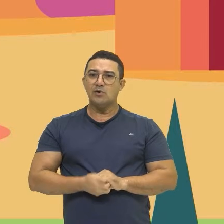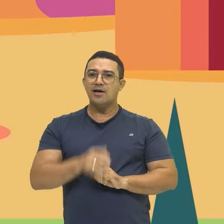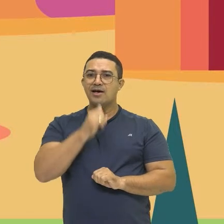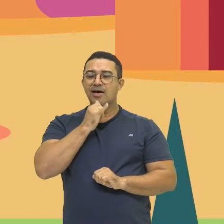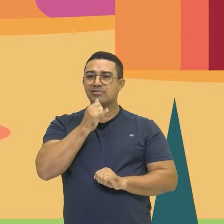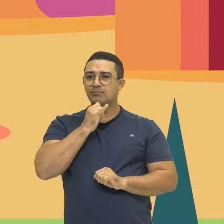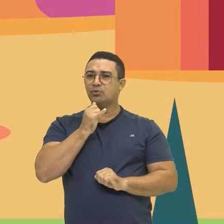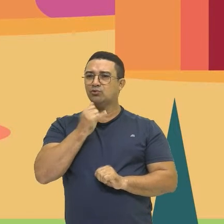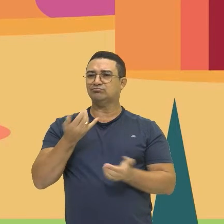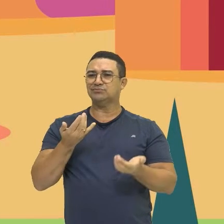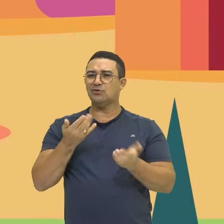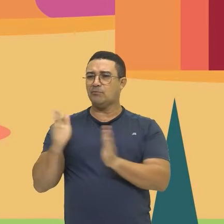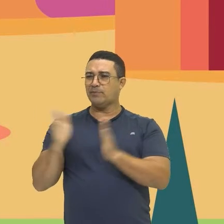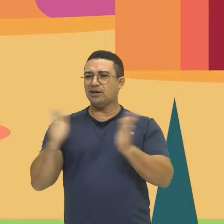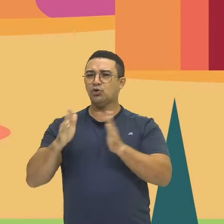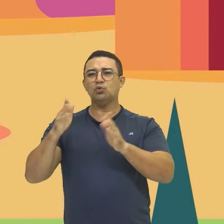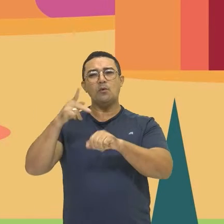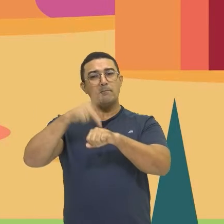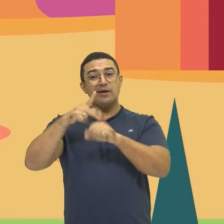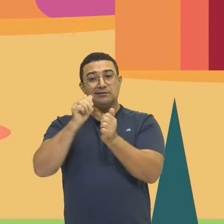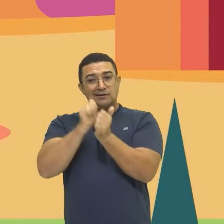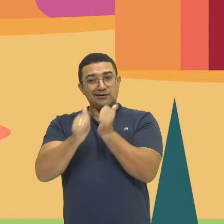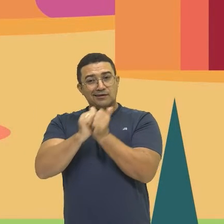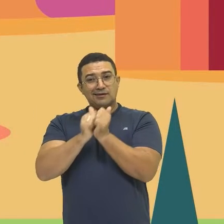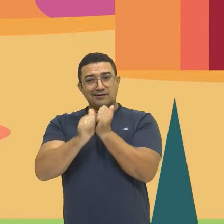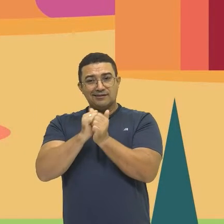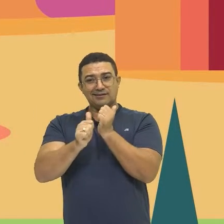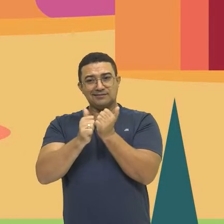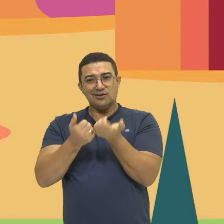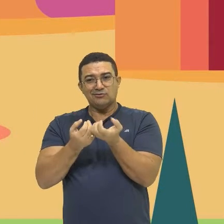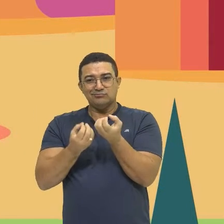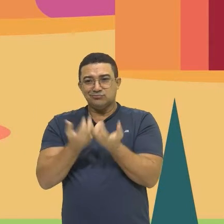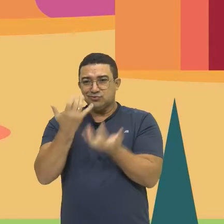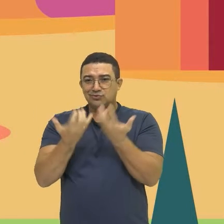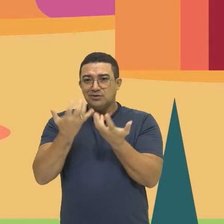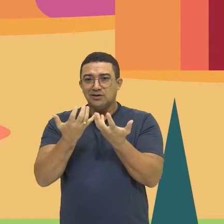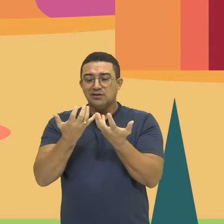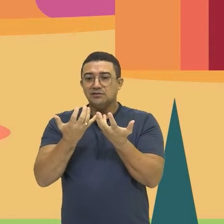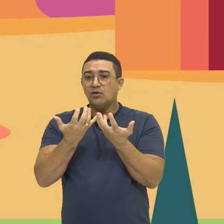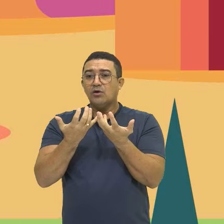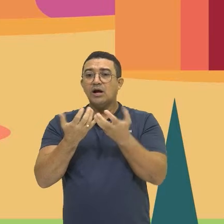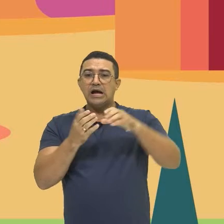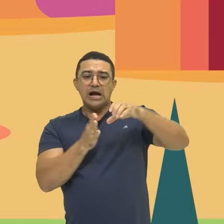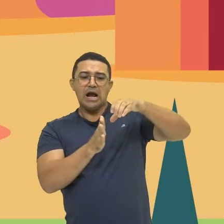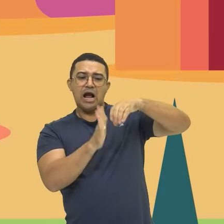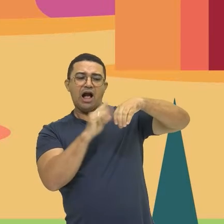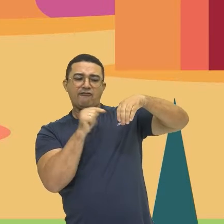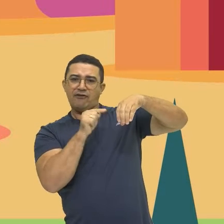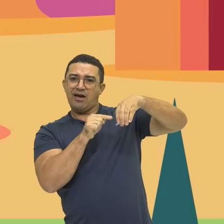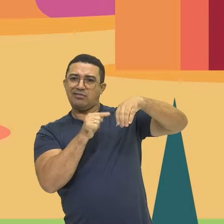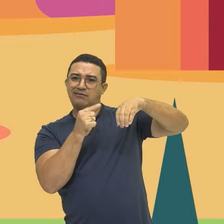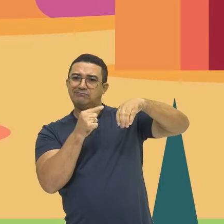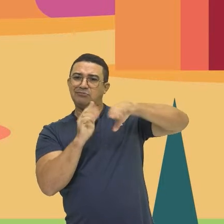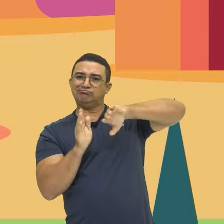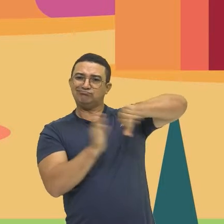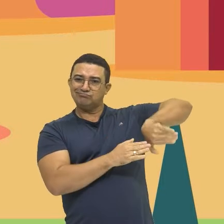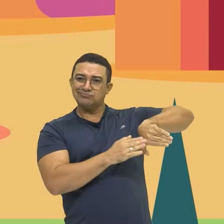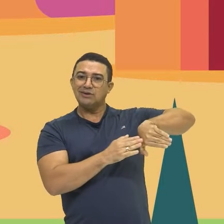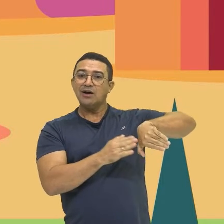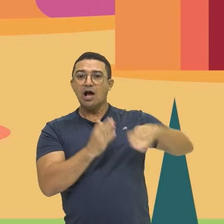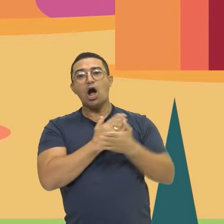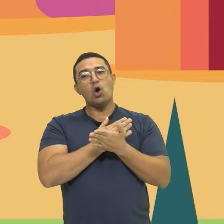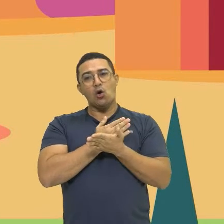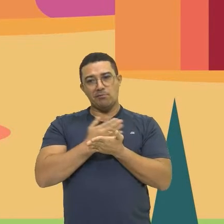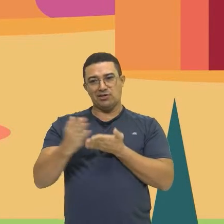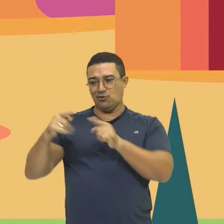exemplo que diz o seguinte: a casa, a moradia, já não é mais a caverna, o gado, quer dizer, já